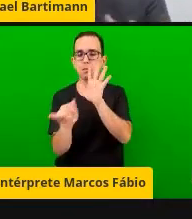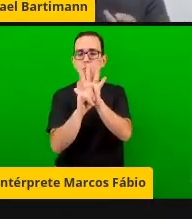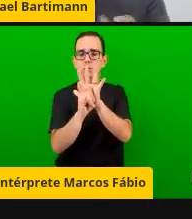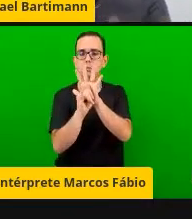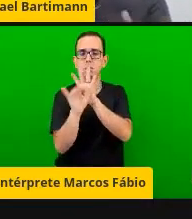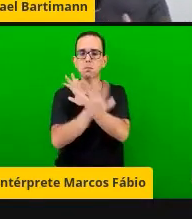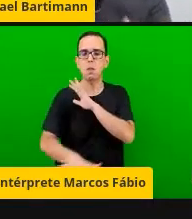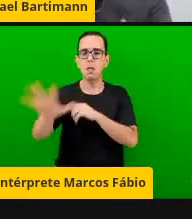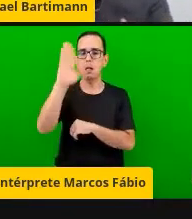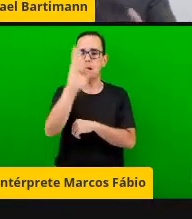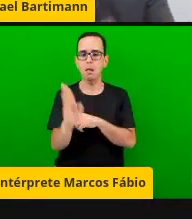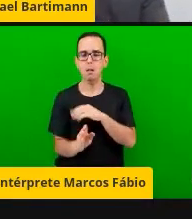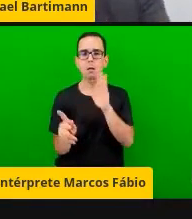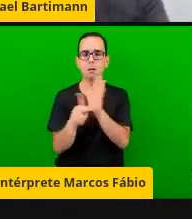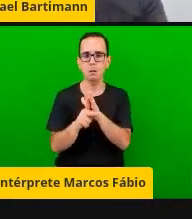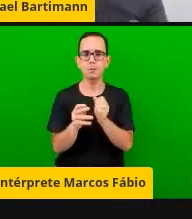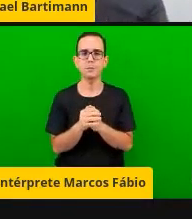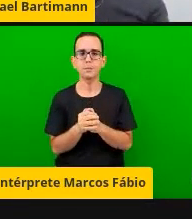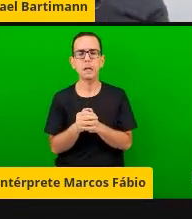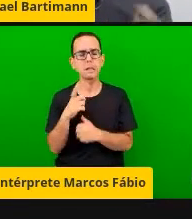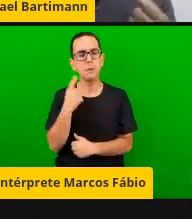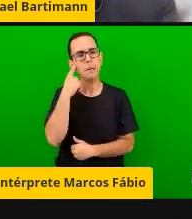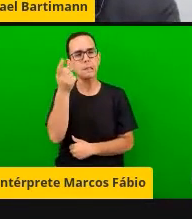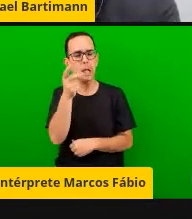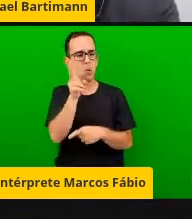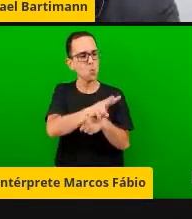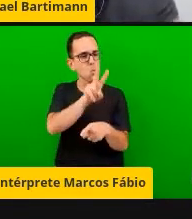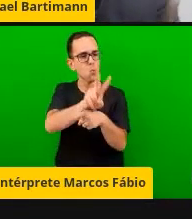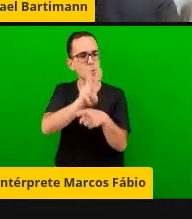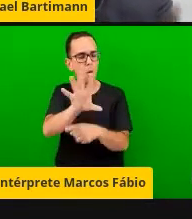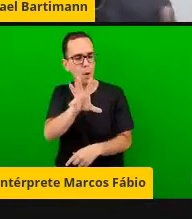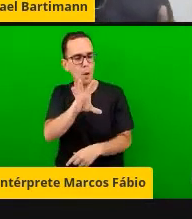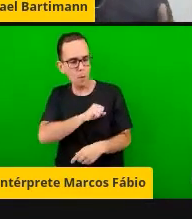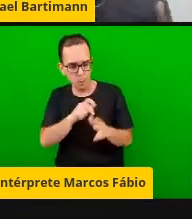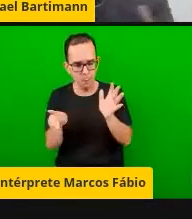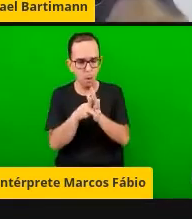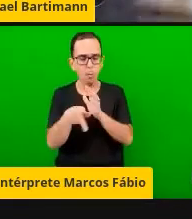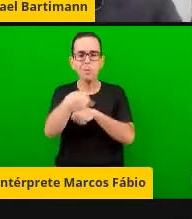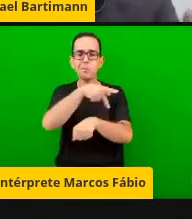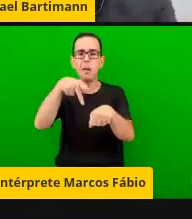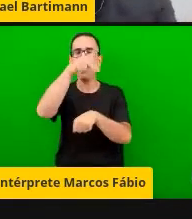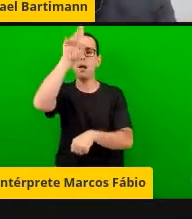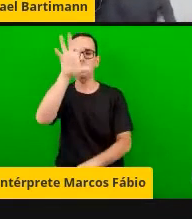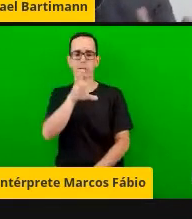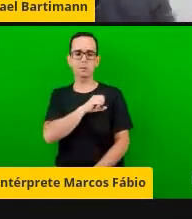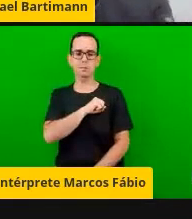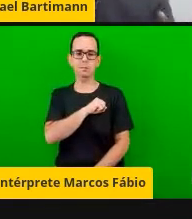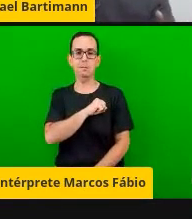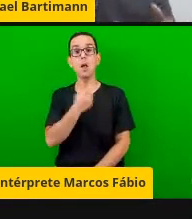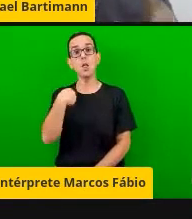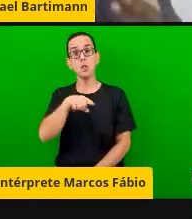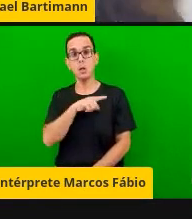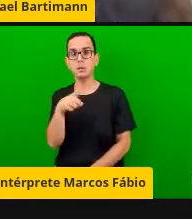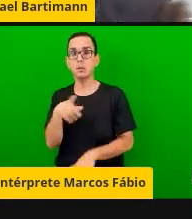Basicamente, tinha a ideia de cultivar nos jovens o amor pela pátria, Se você pensar, por exemplo, muitos de nós tivemos uma formação, por